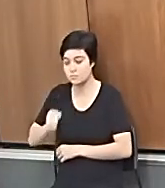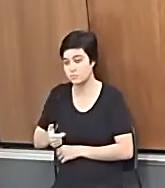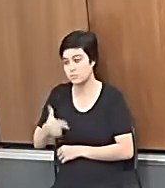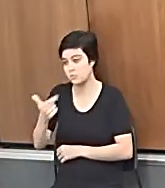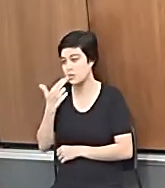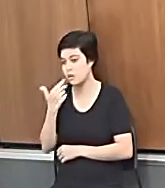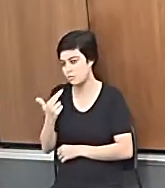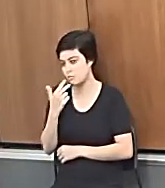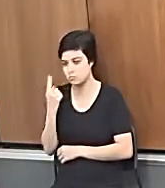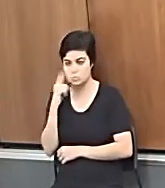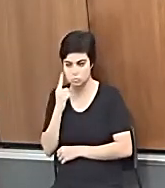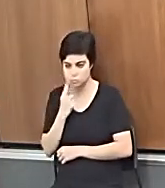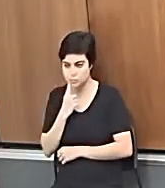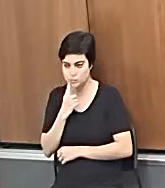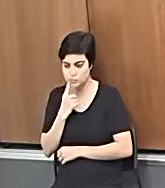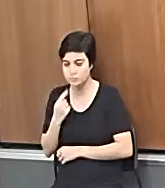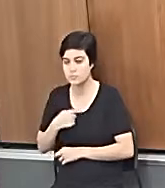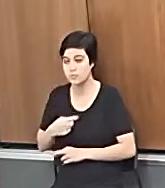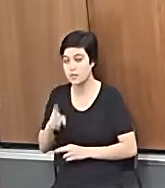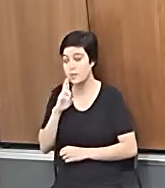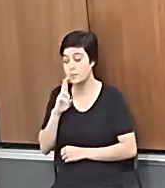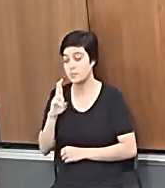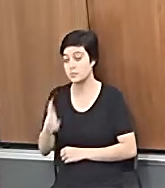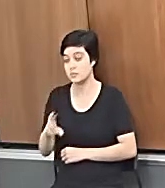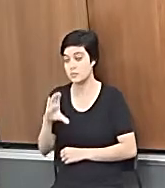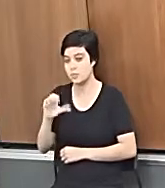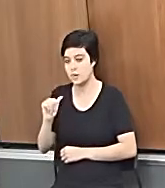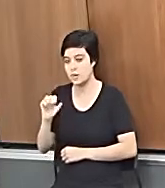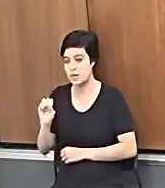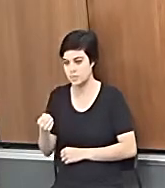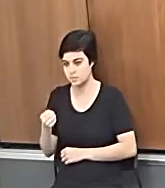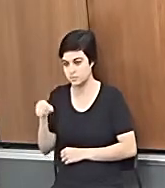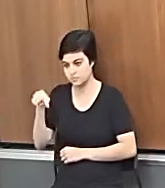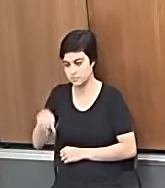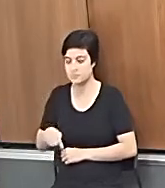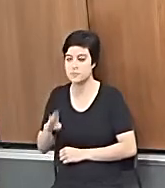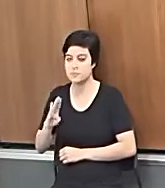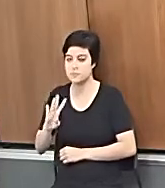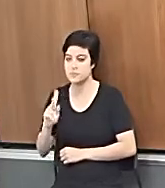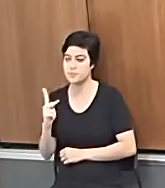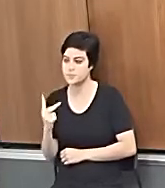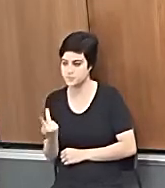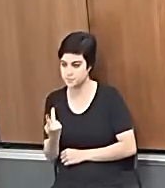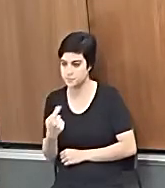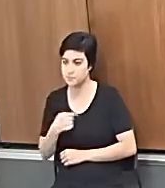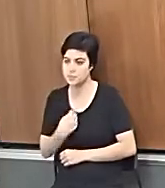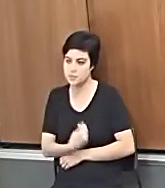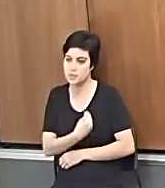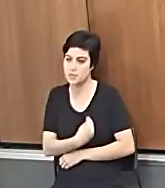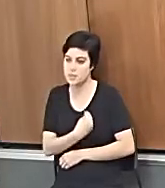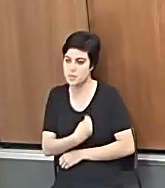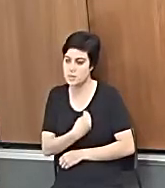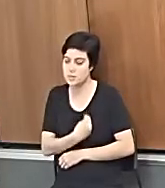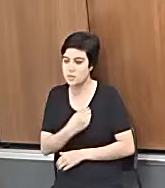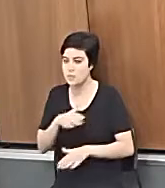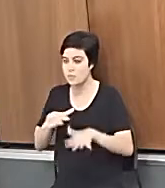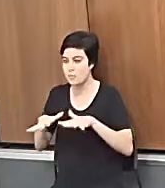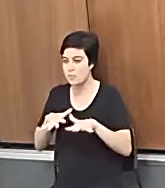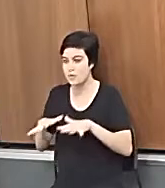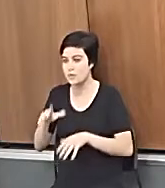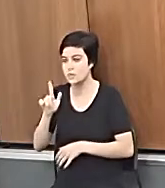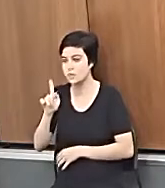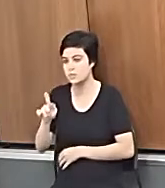surdo. Estou aqui como representante do CAS, de BH, eu participo do movimento bilíngue GT,